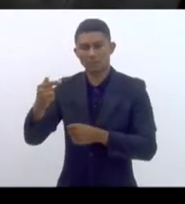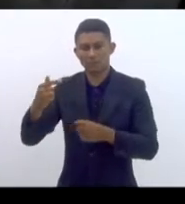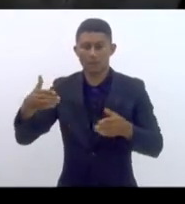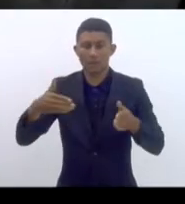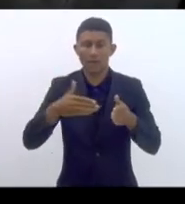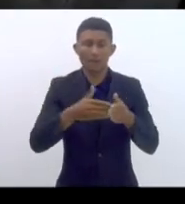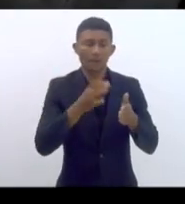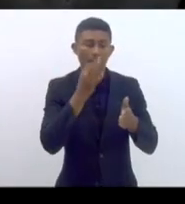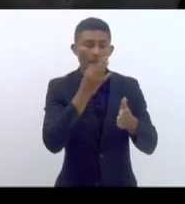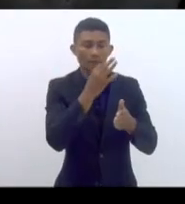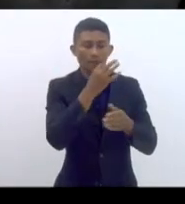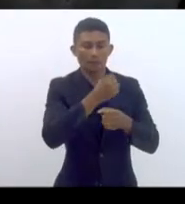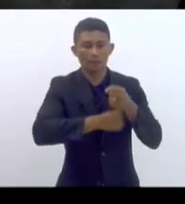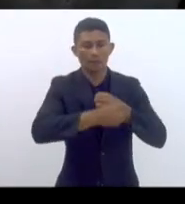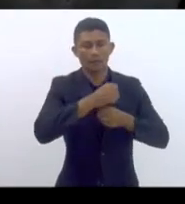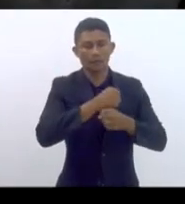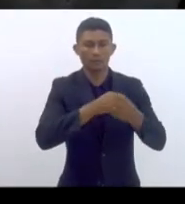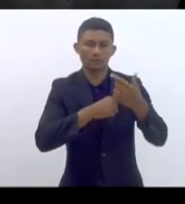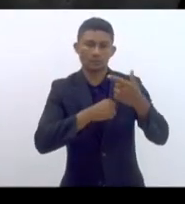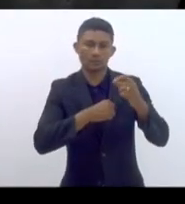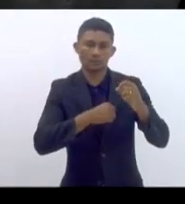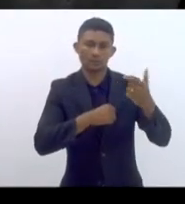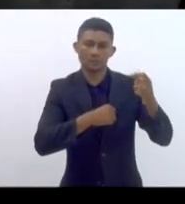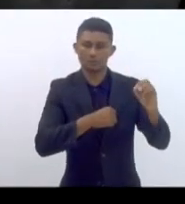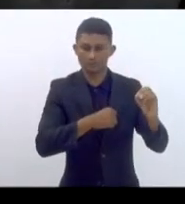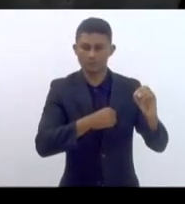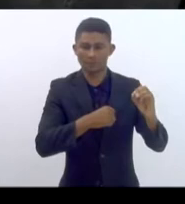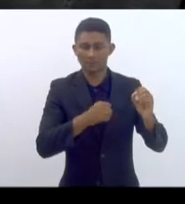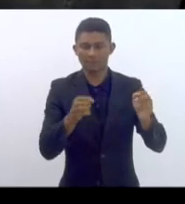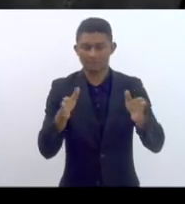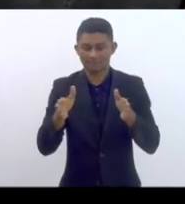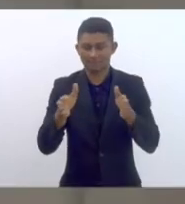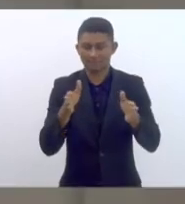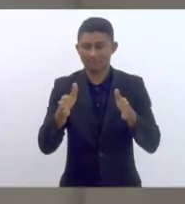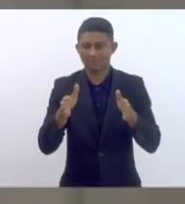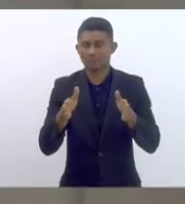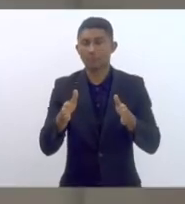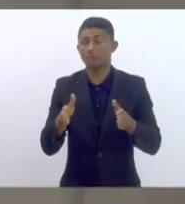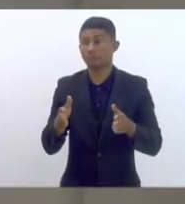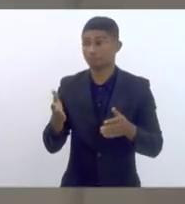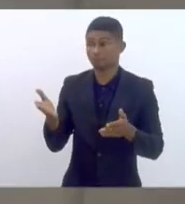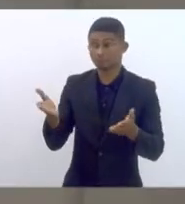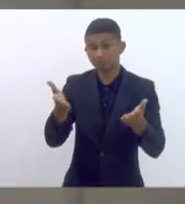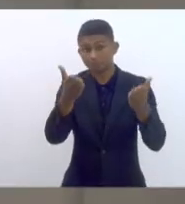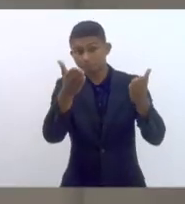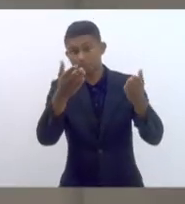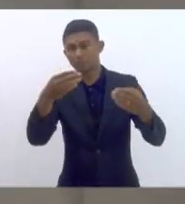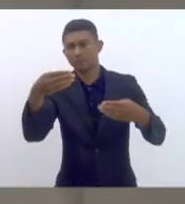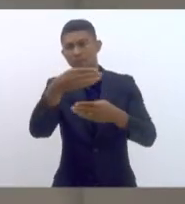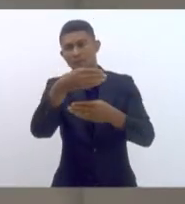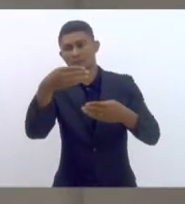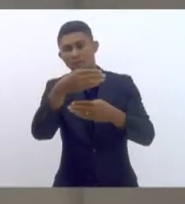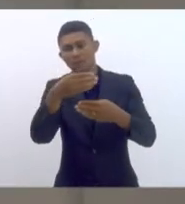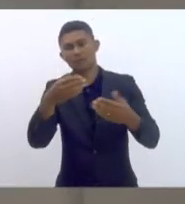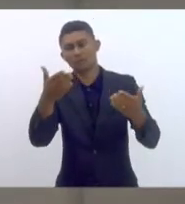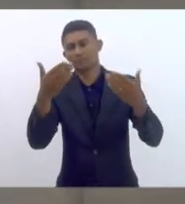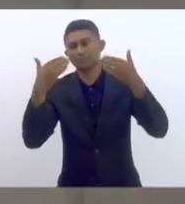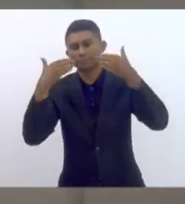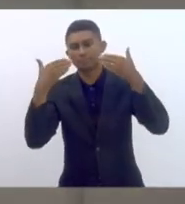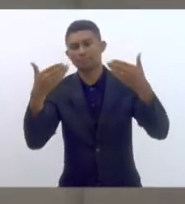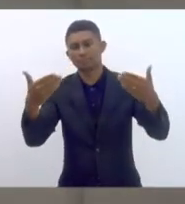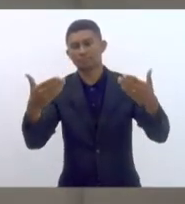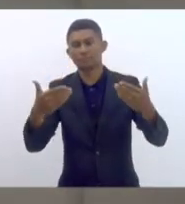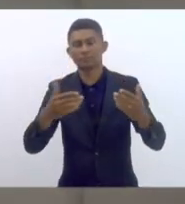favor. Bom, aqui, bem, eu acho que está bem claro na apresentação, a gente tem o índice atual, corrigiu para, em